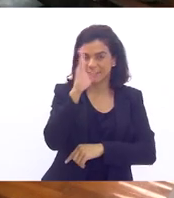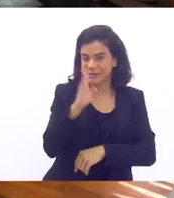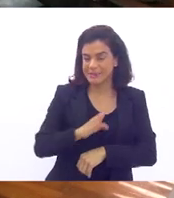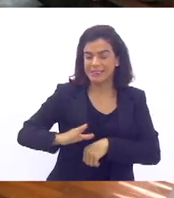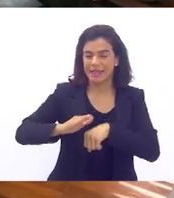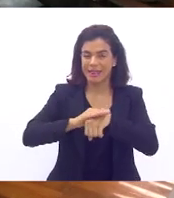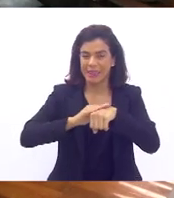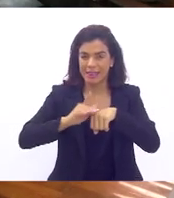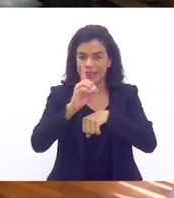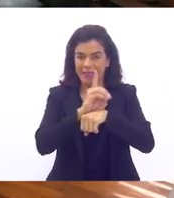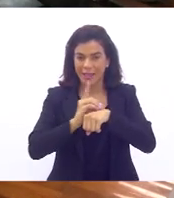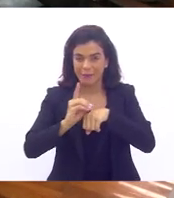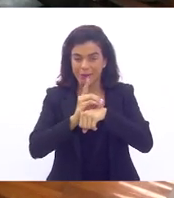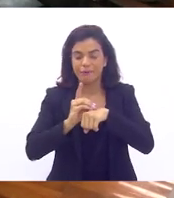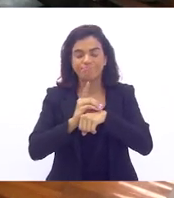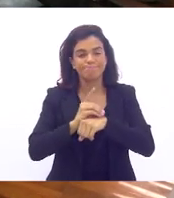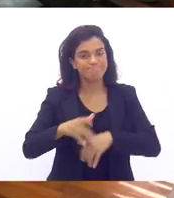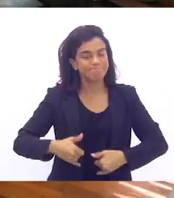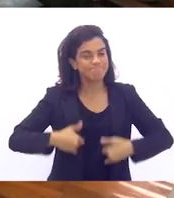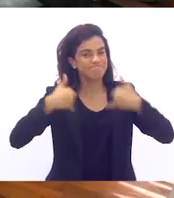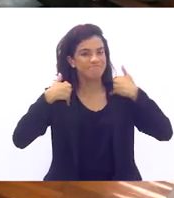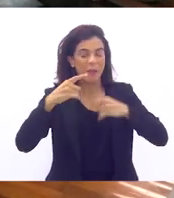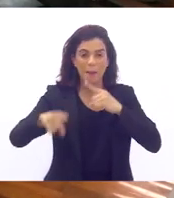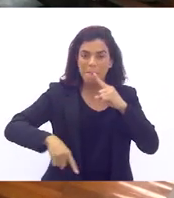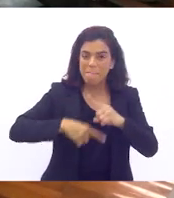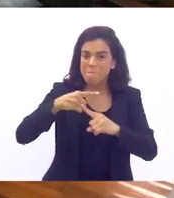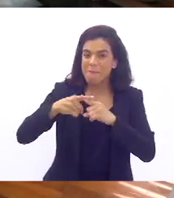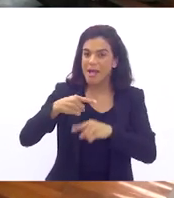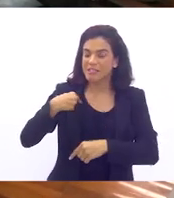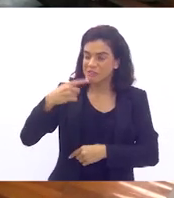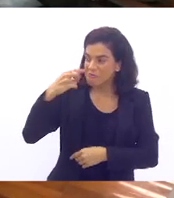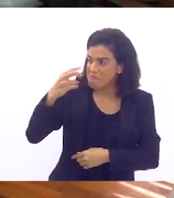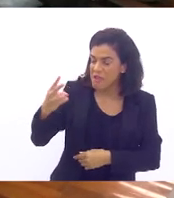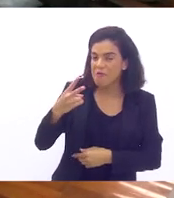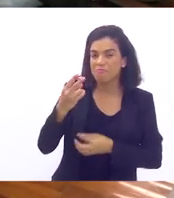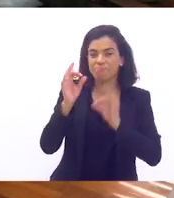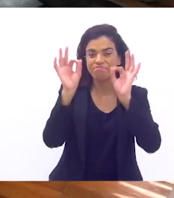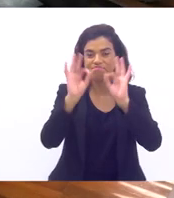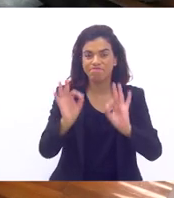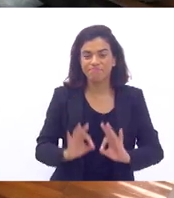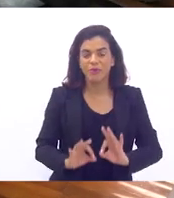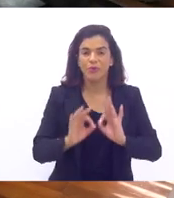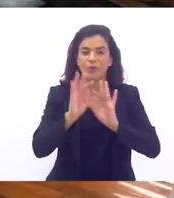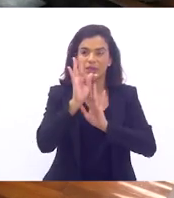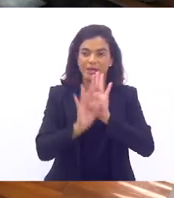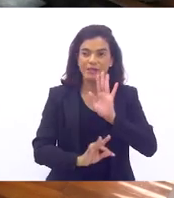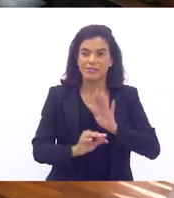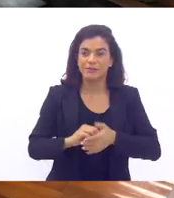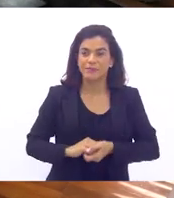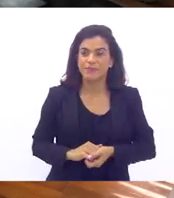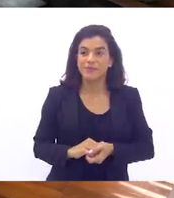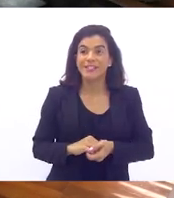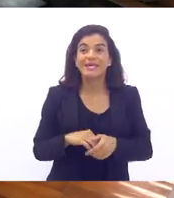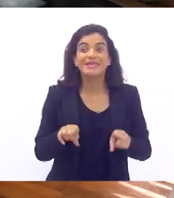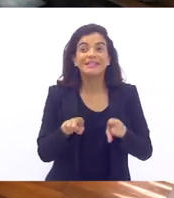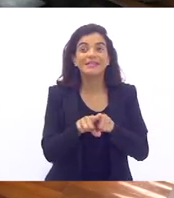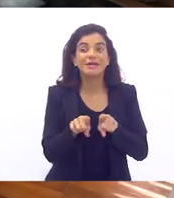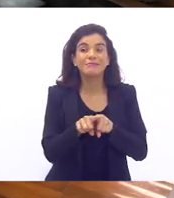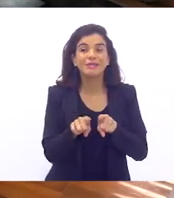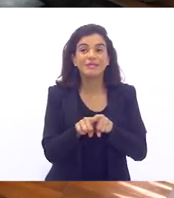de tecnologia nos honra muito dá mais robustez ainda o texto que a gente tá elaborando aqui para estar a falar para Taiane novamente